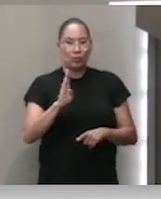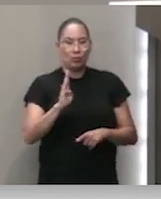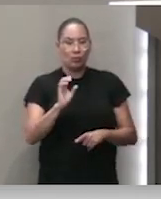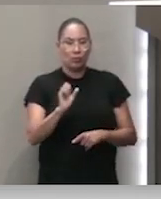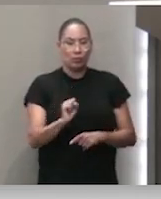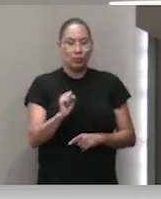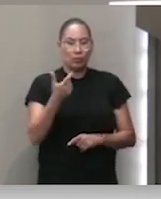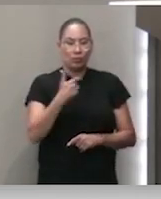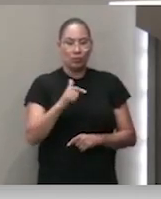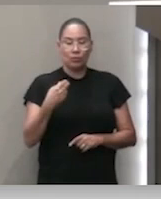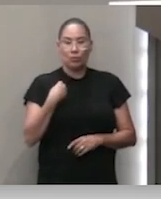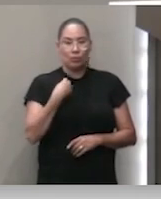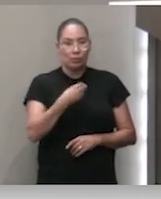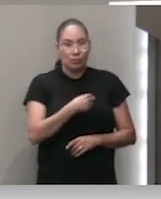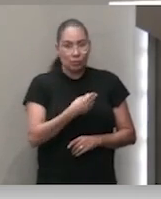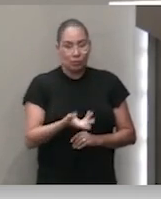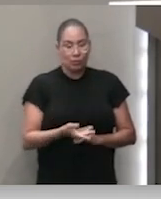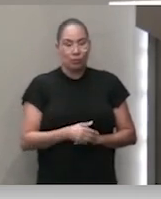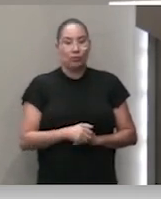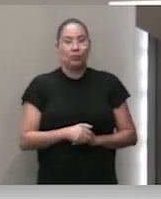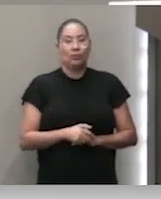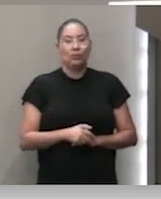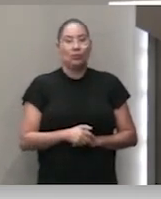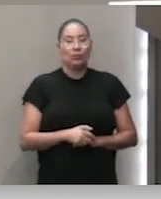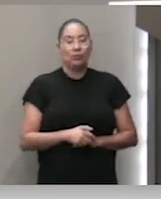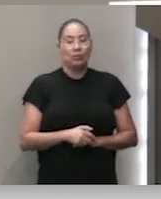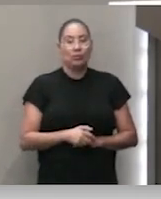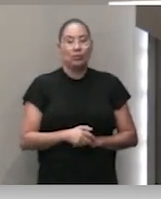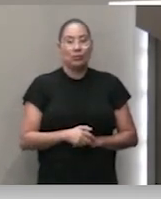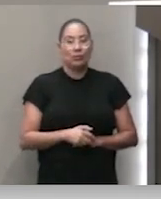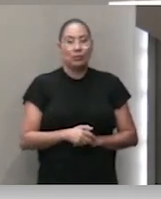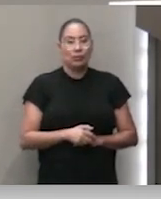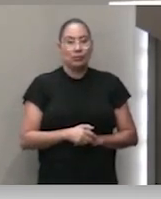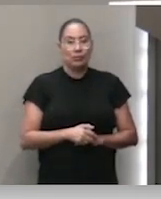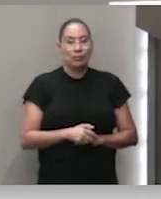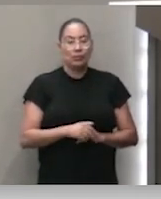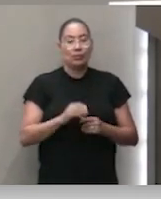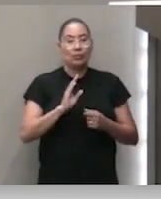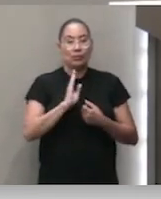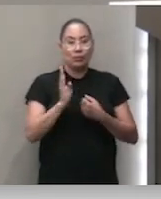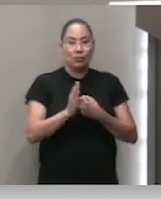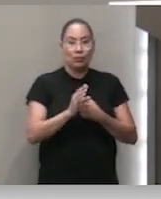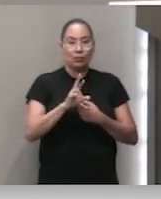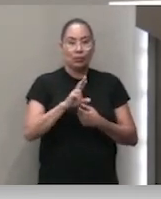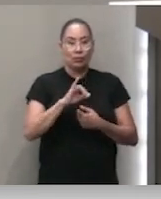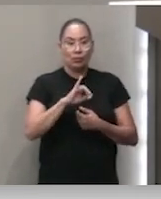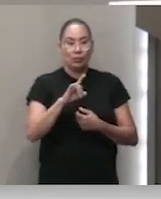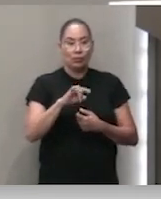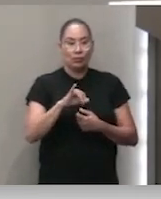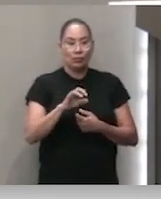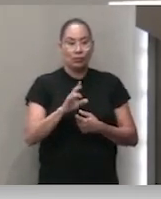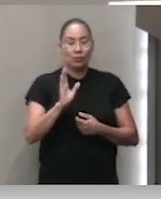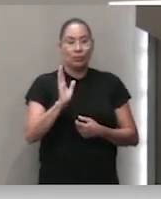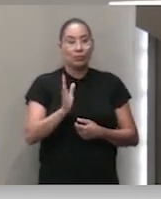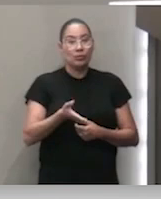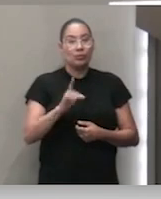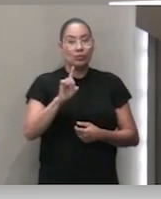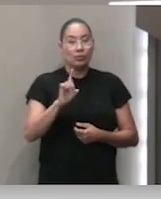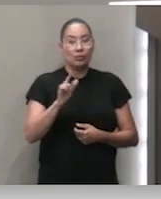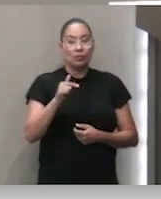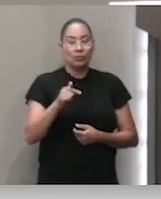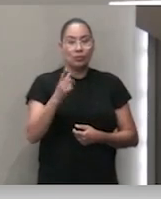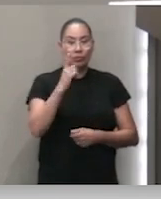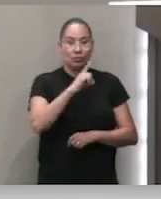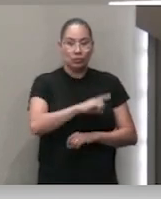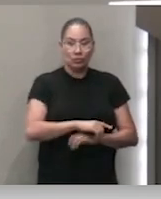saúde não têm médicos. Uma das unidades ali na RICE, me parece que já são 17 dias. E